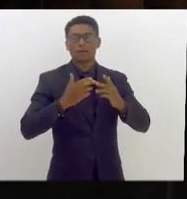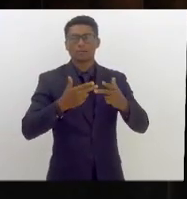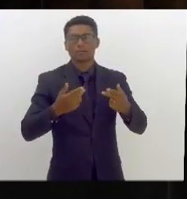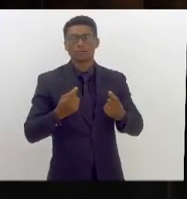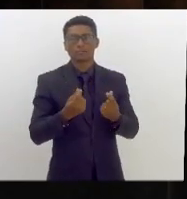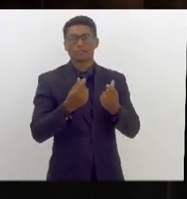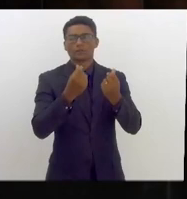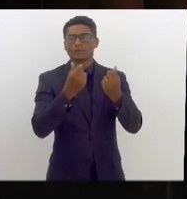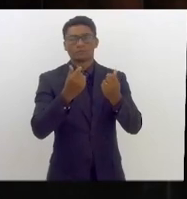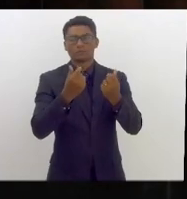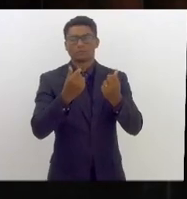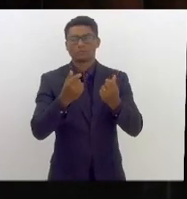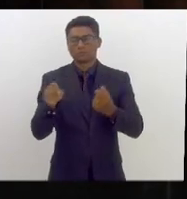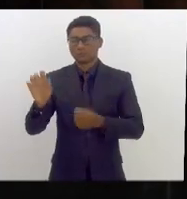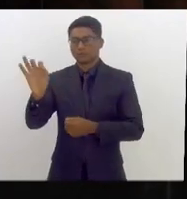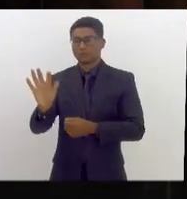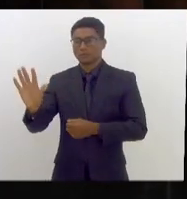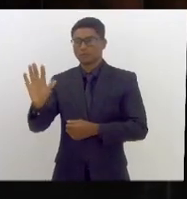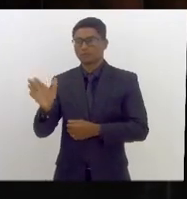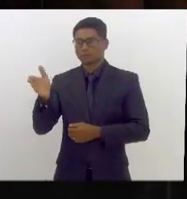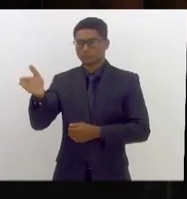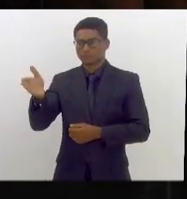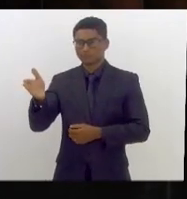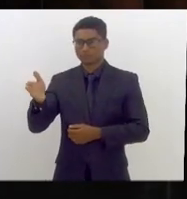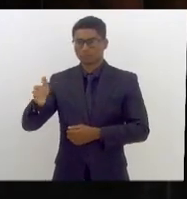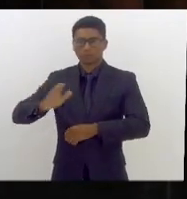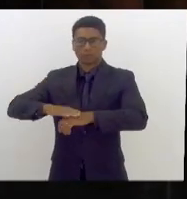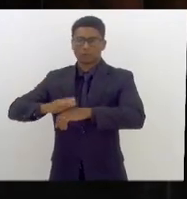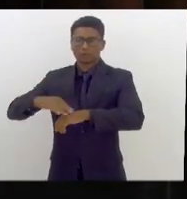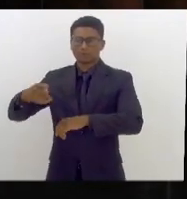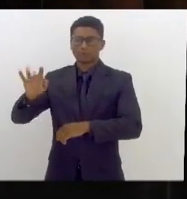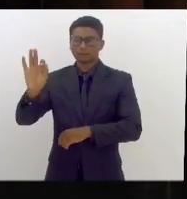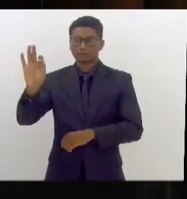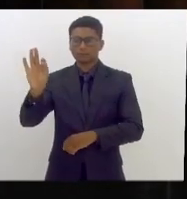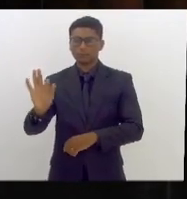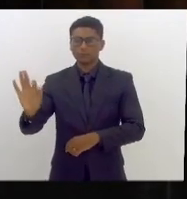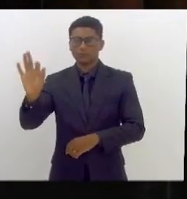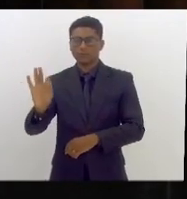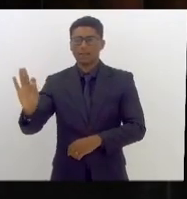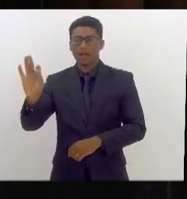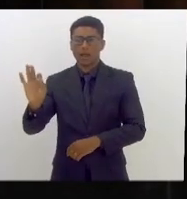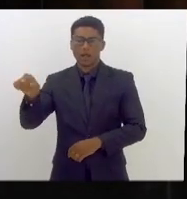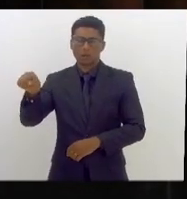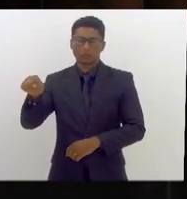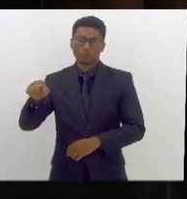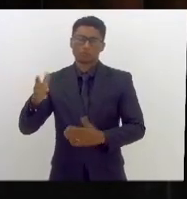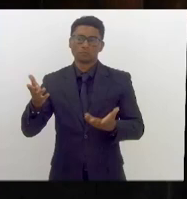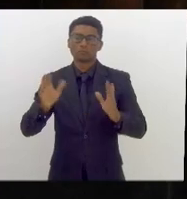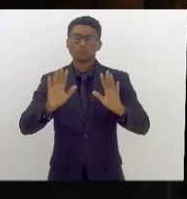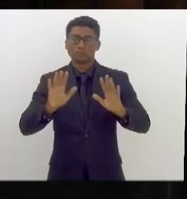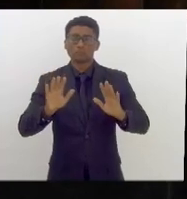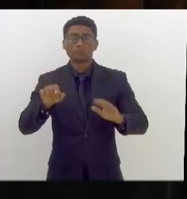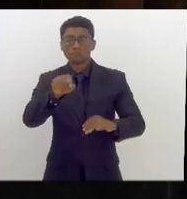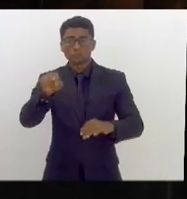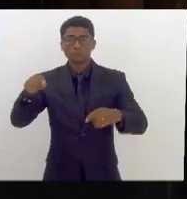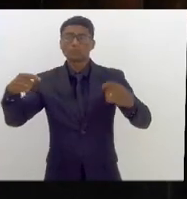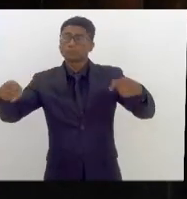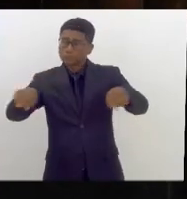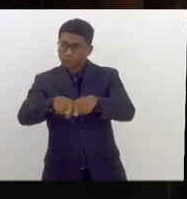a União. Então, esse monopólio é resguardado ao poder federal. Em contrapartida, a União deveria